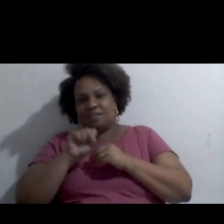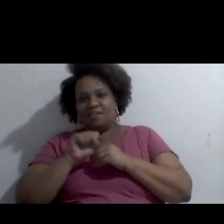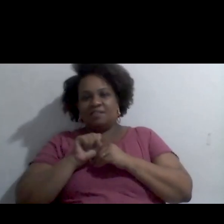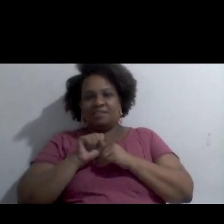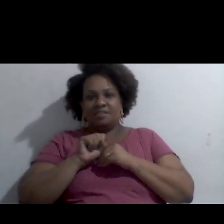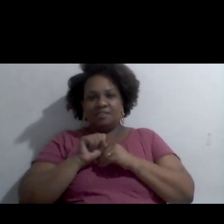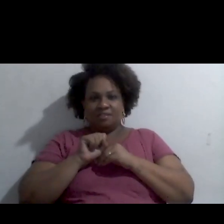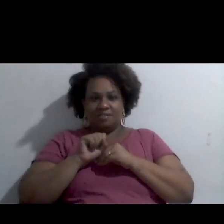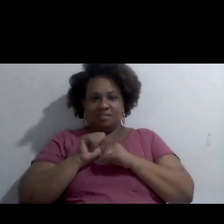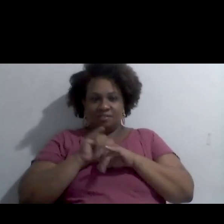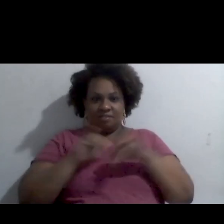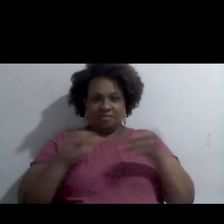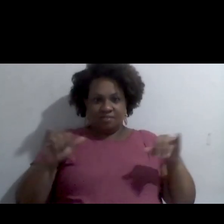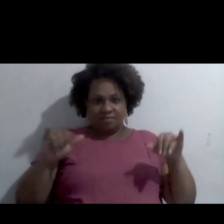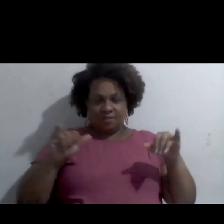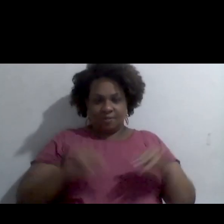Né?